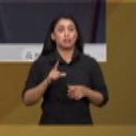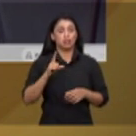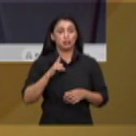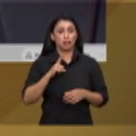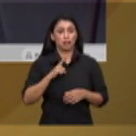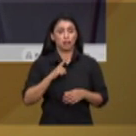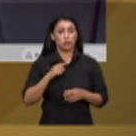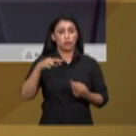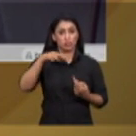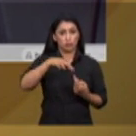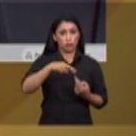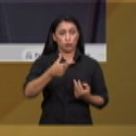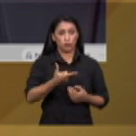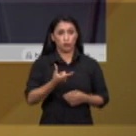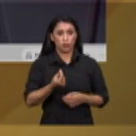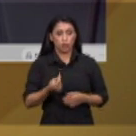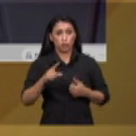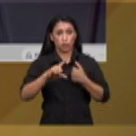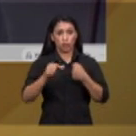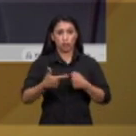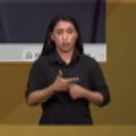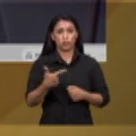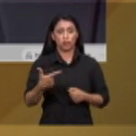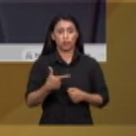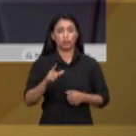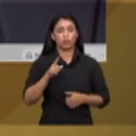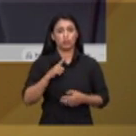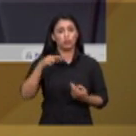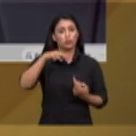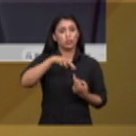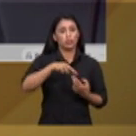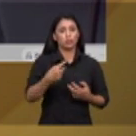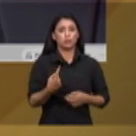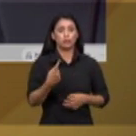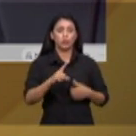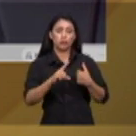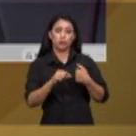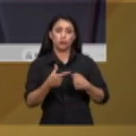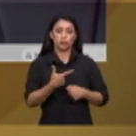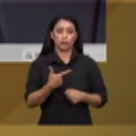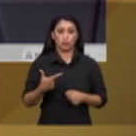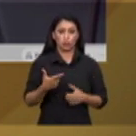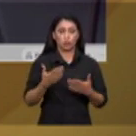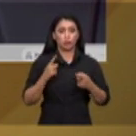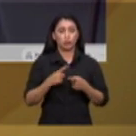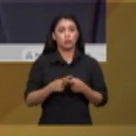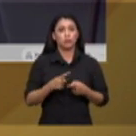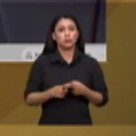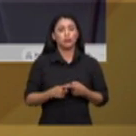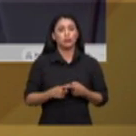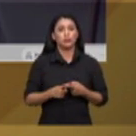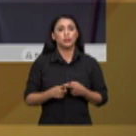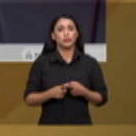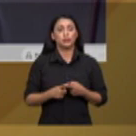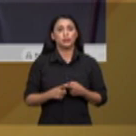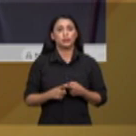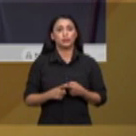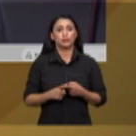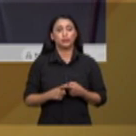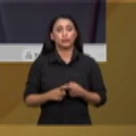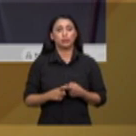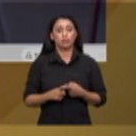22, também atua aqui o inciso 1º do artigo 22, porque para o